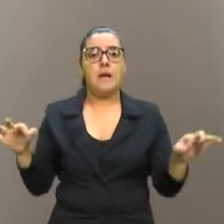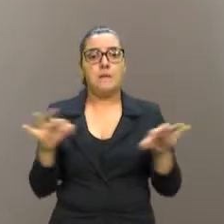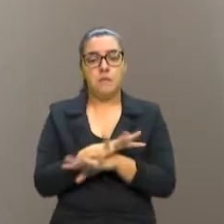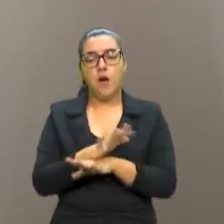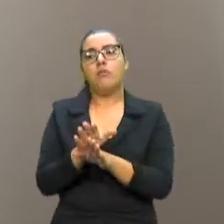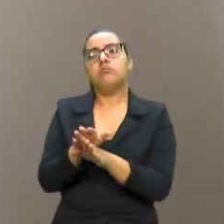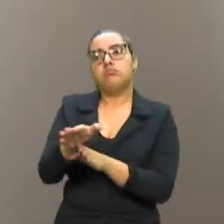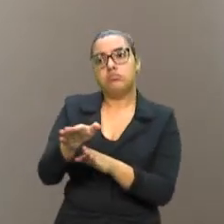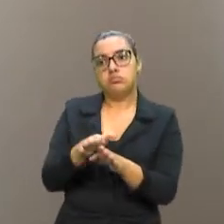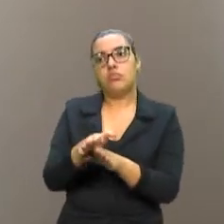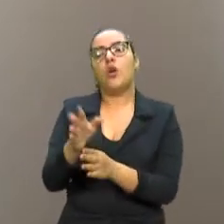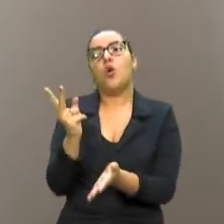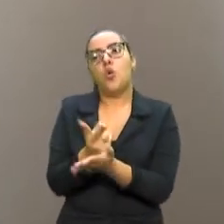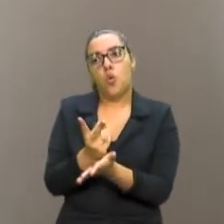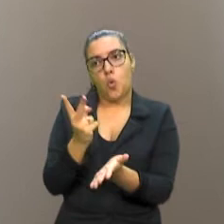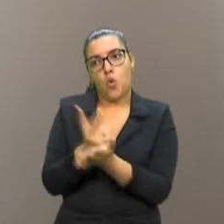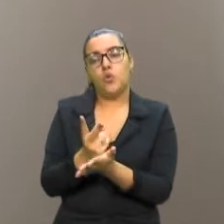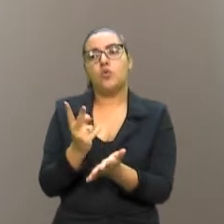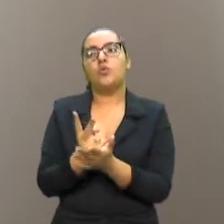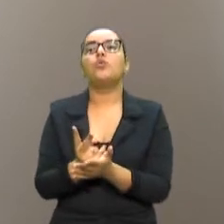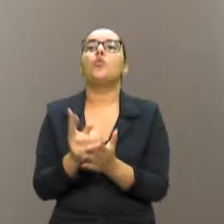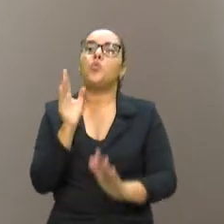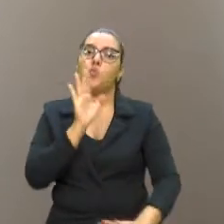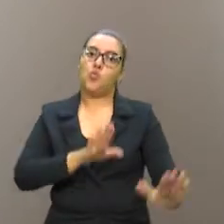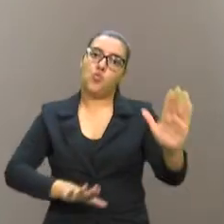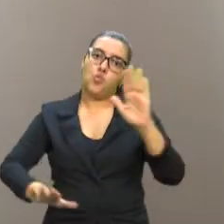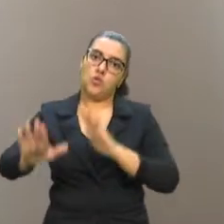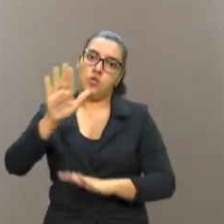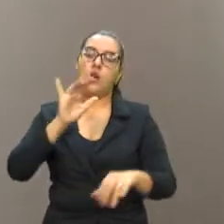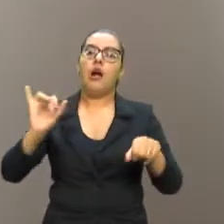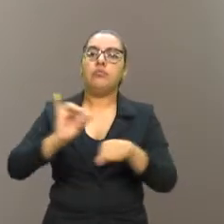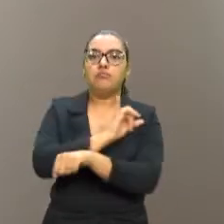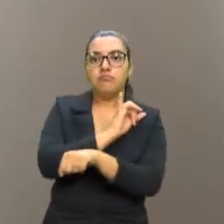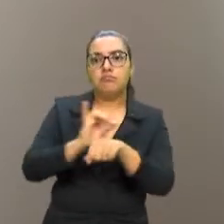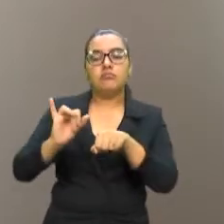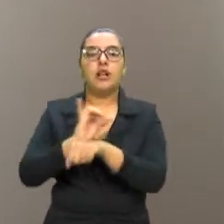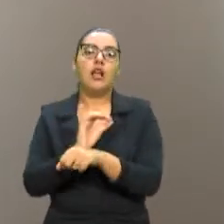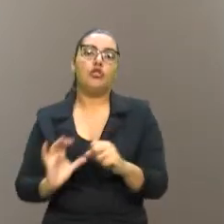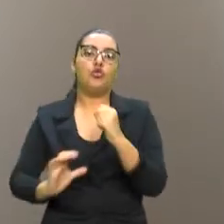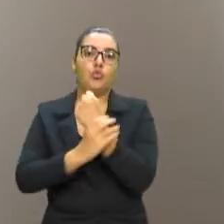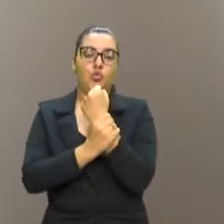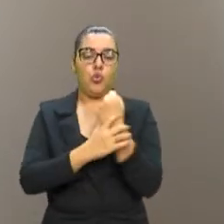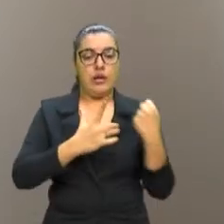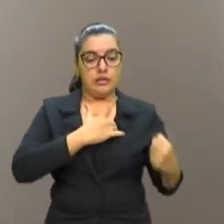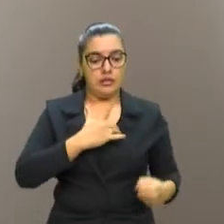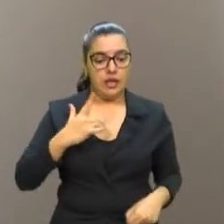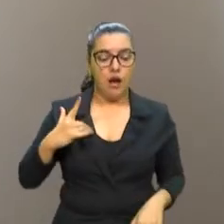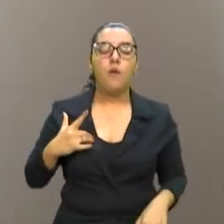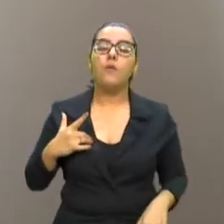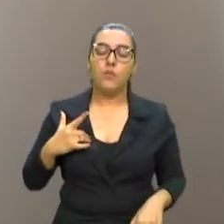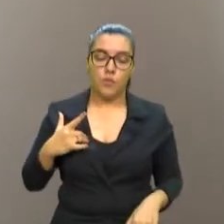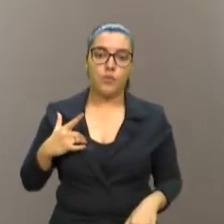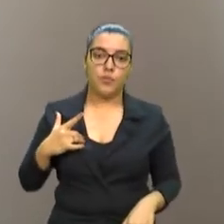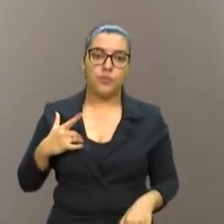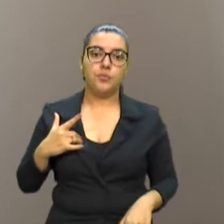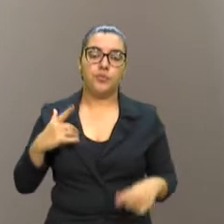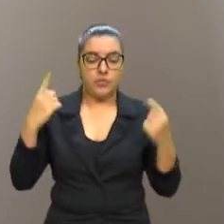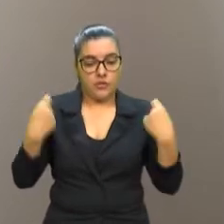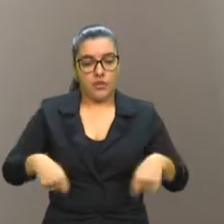instruídas a manterem, não é, as estratégias as medidas sanitárias